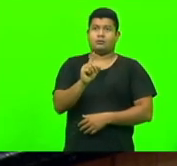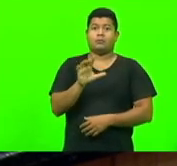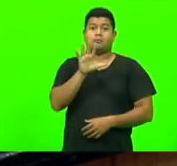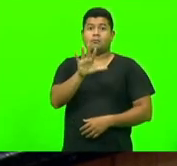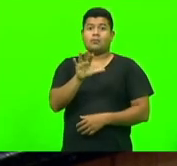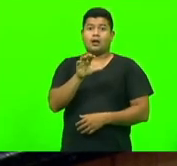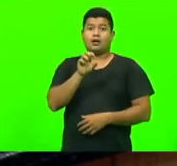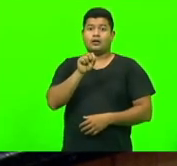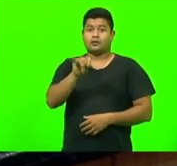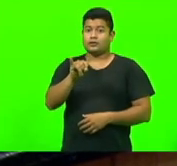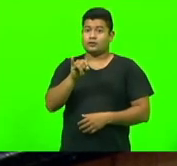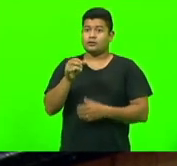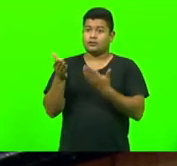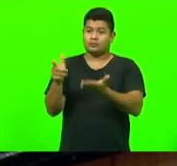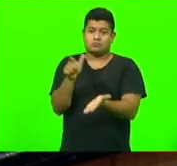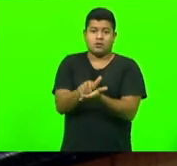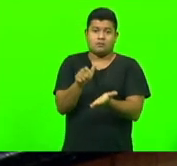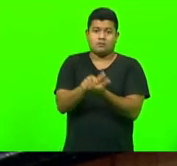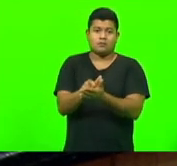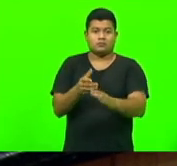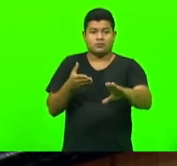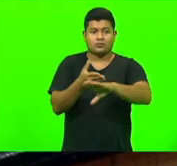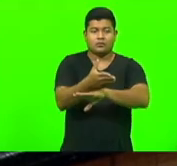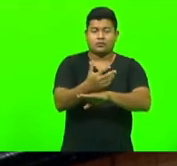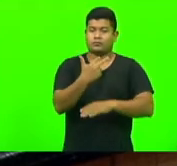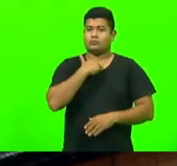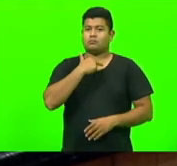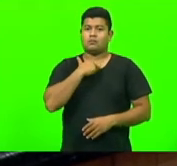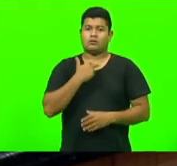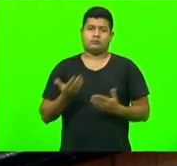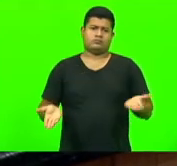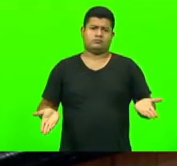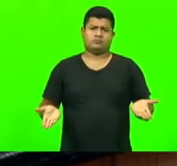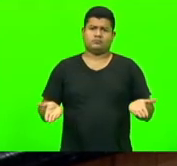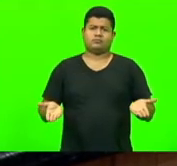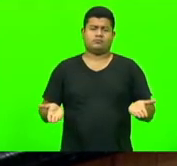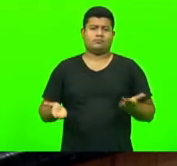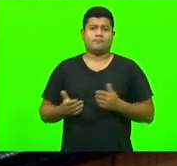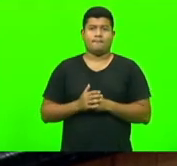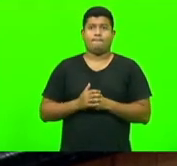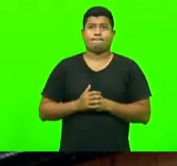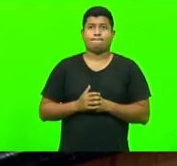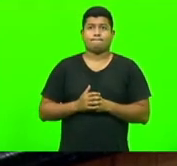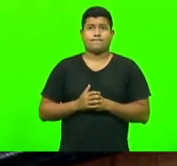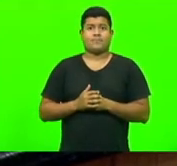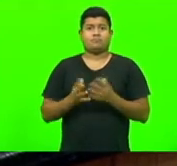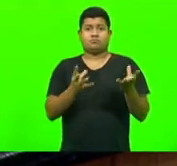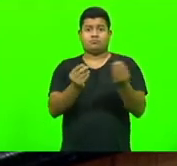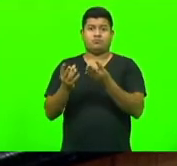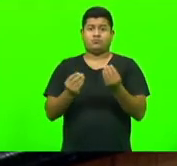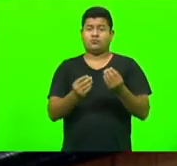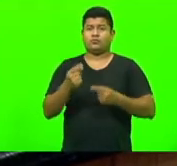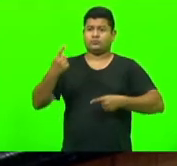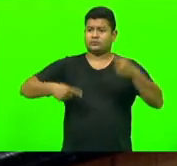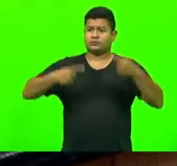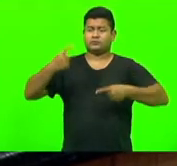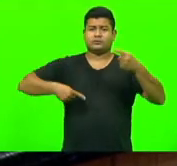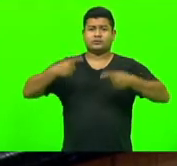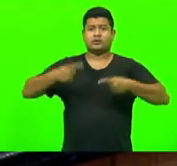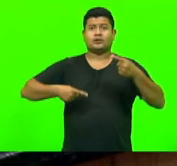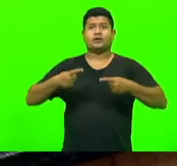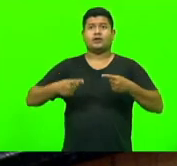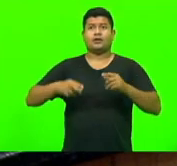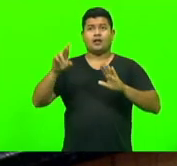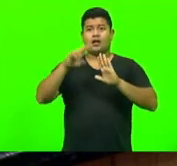sem determinado papelzinho não vai frequentar certos lugares. Durante muito tempo, a história debateu medidas como essas.